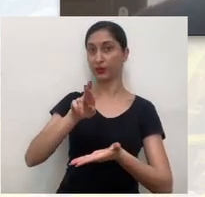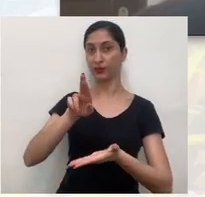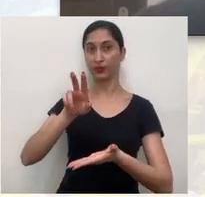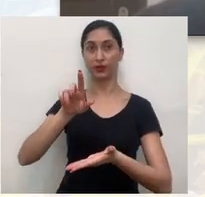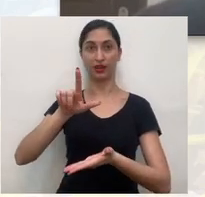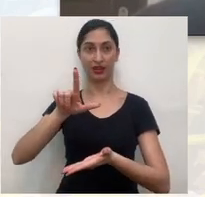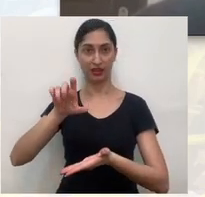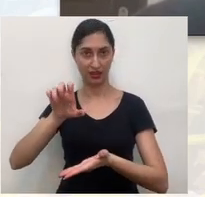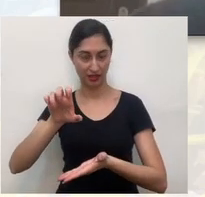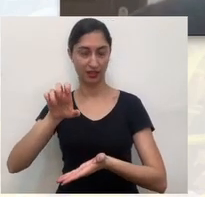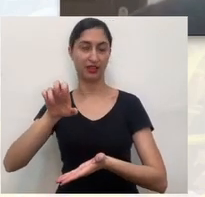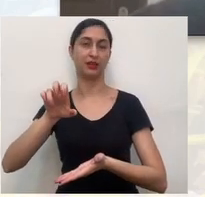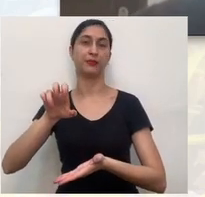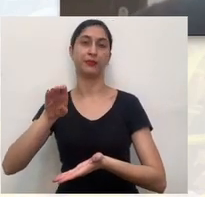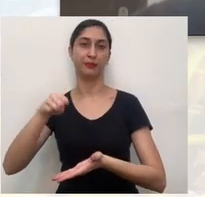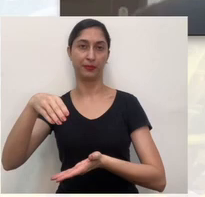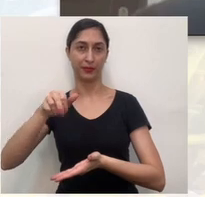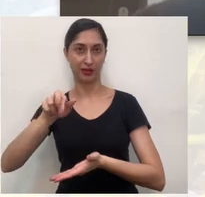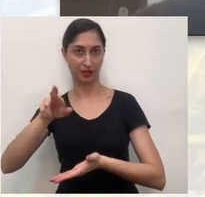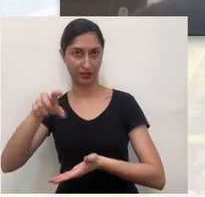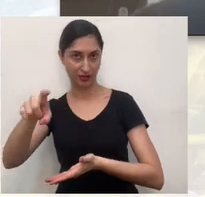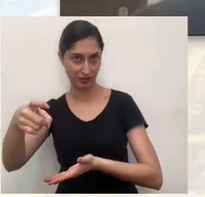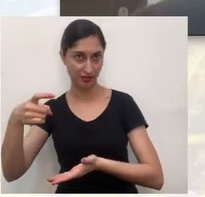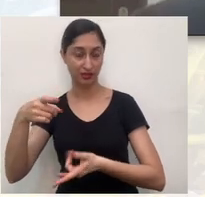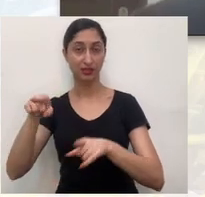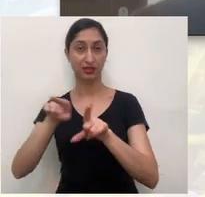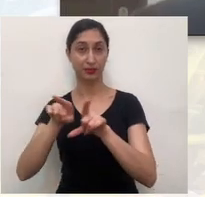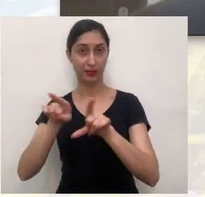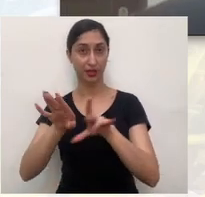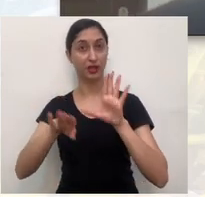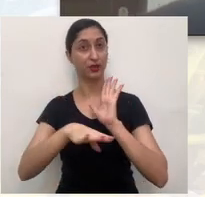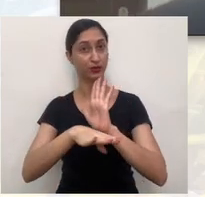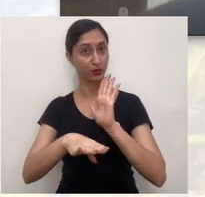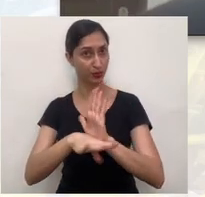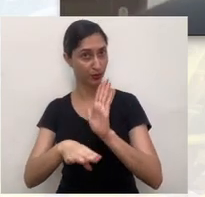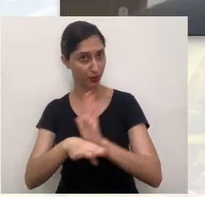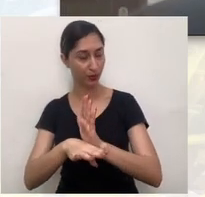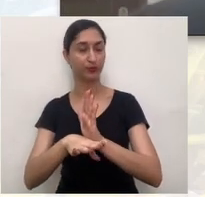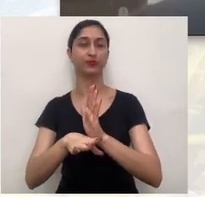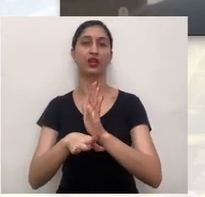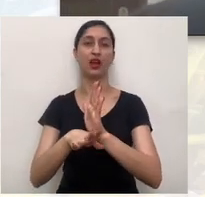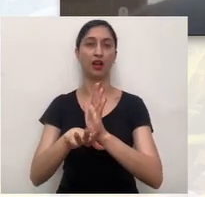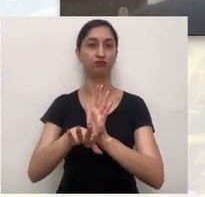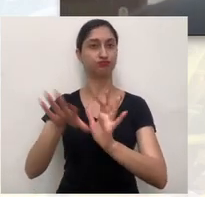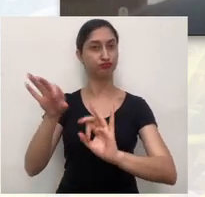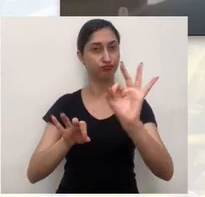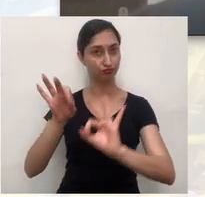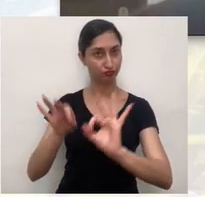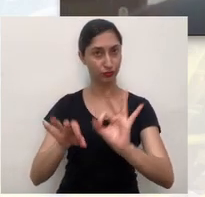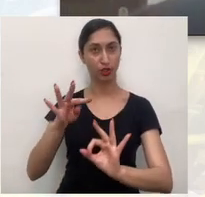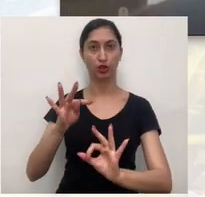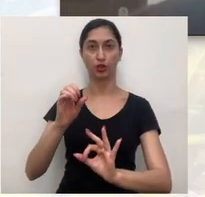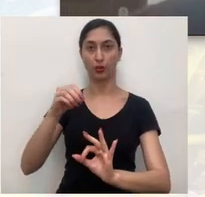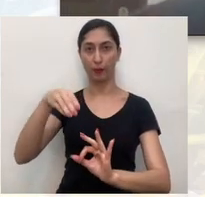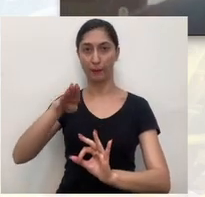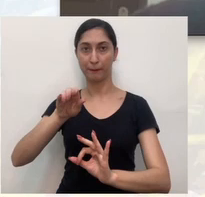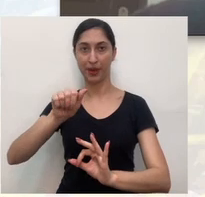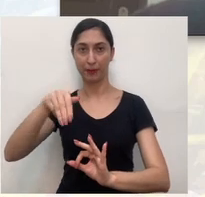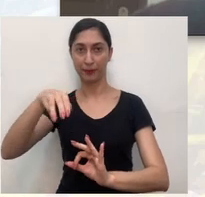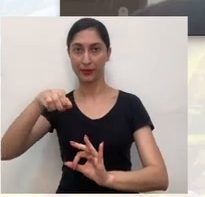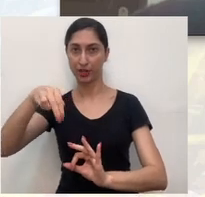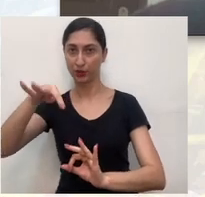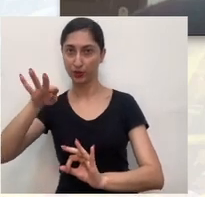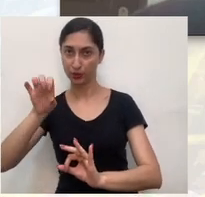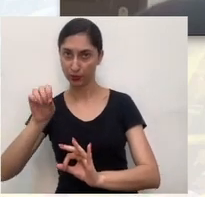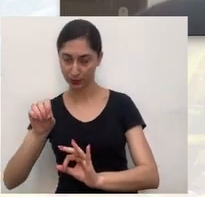ter atuado como consultor para a elaboração do dossiê de tombamento do sítio Burle Marx. Então, hoje o José está aqui com a gente para falar um